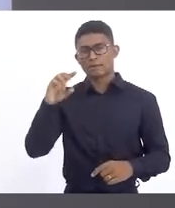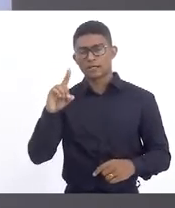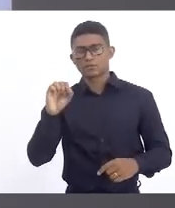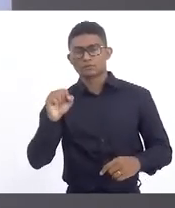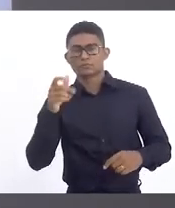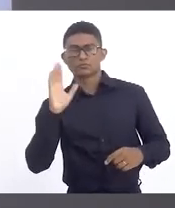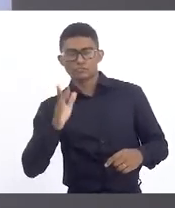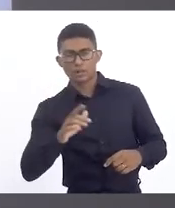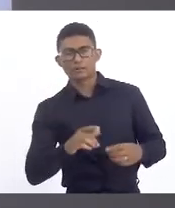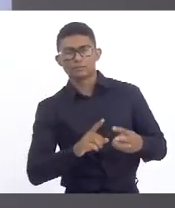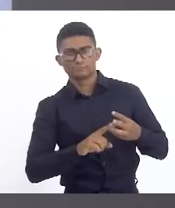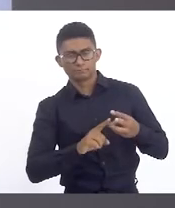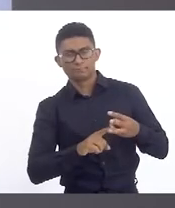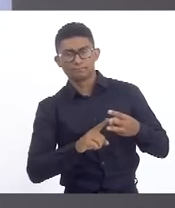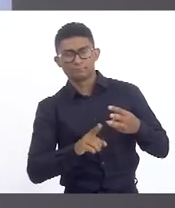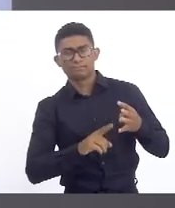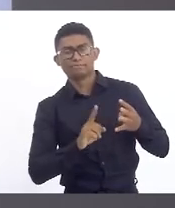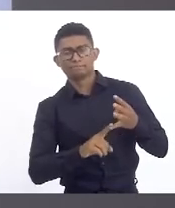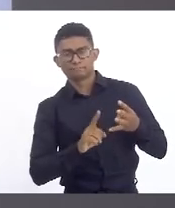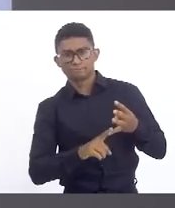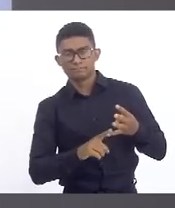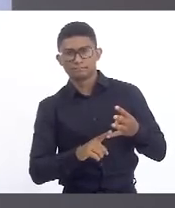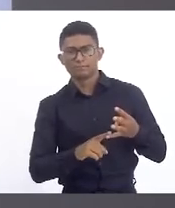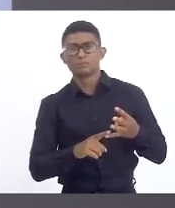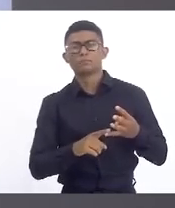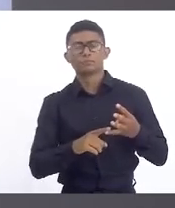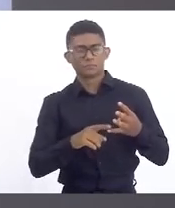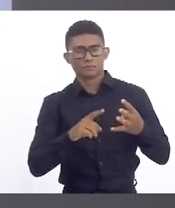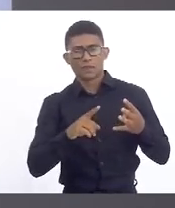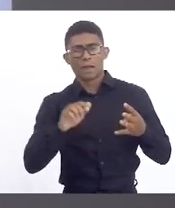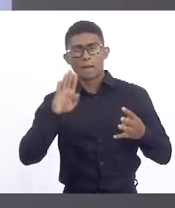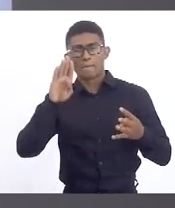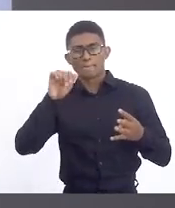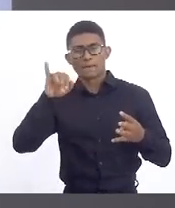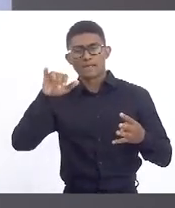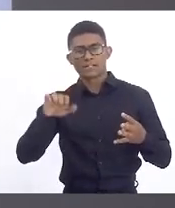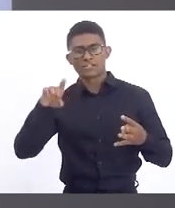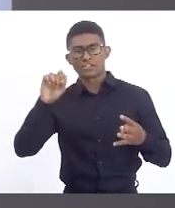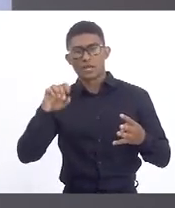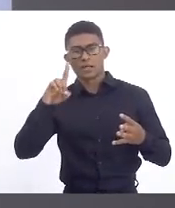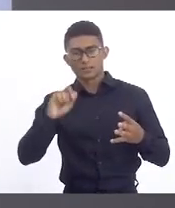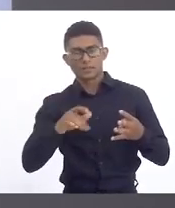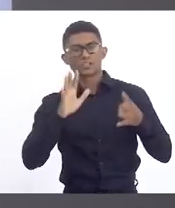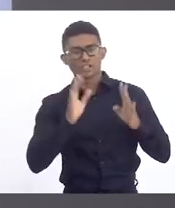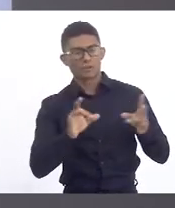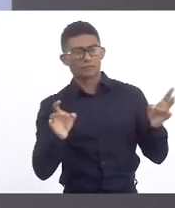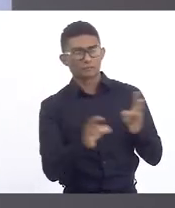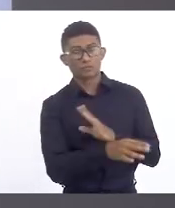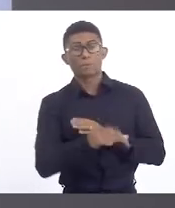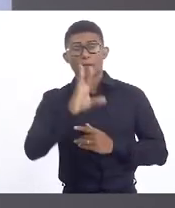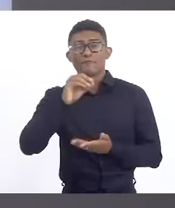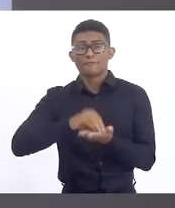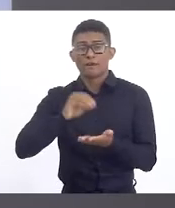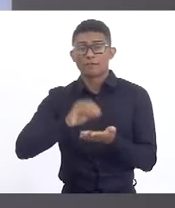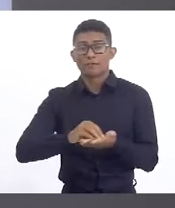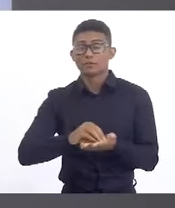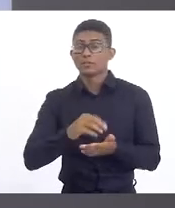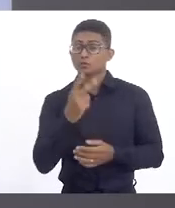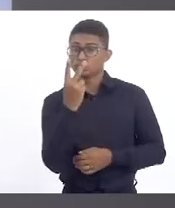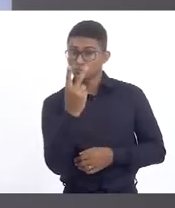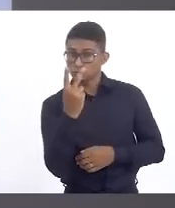A complementação da doutora da Baixada, concluída. Ficou faltando 2 obras que estavam